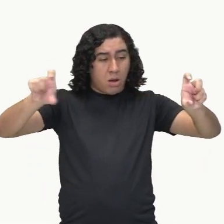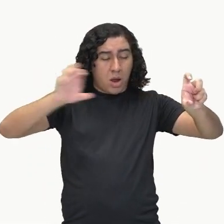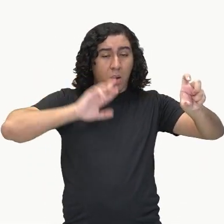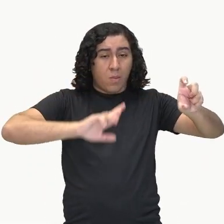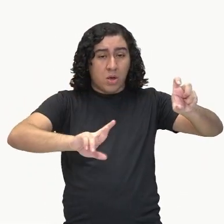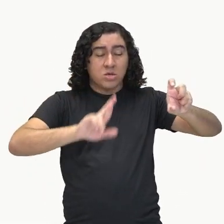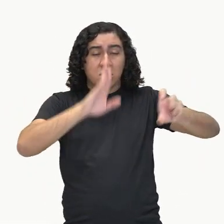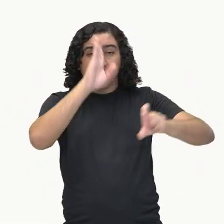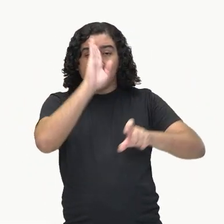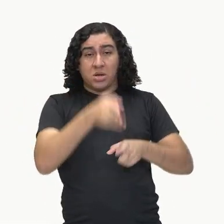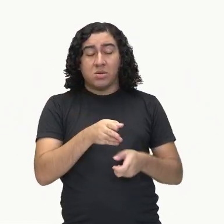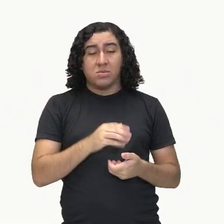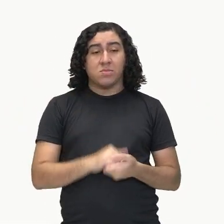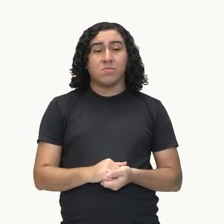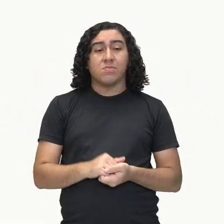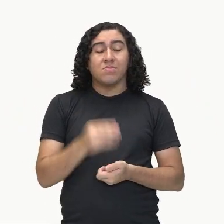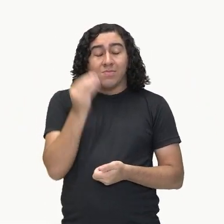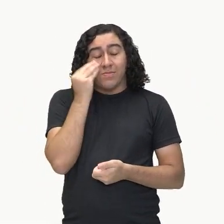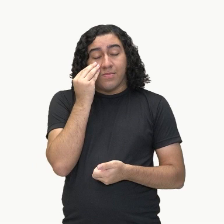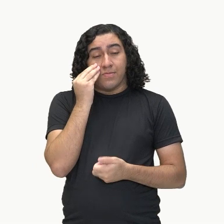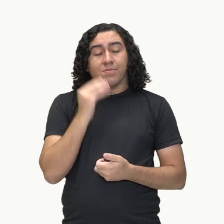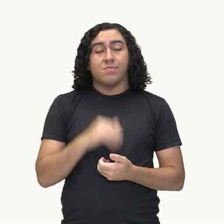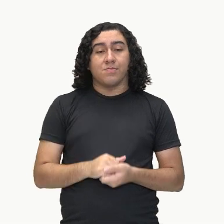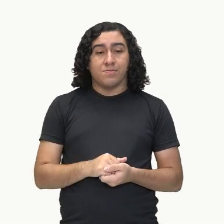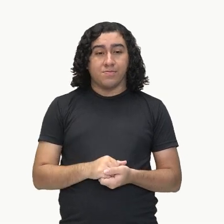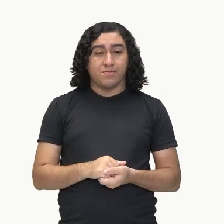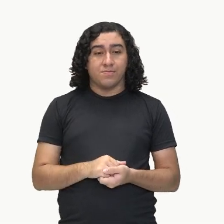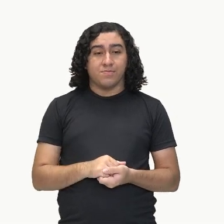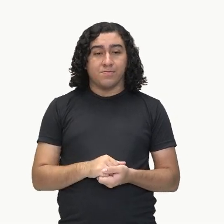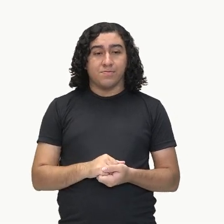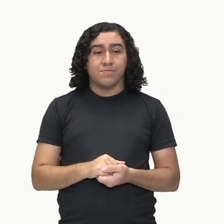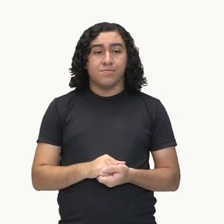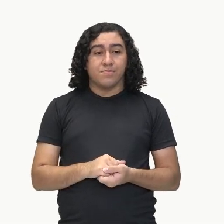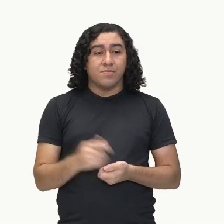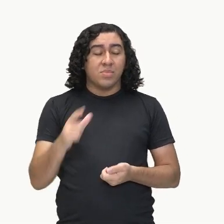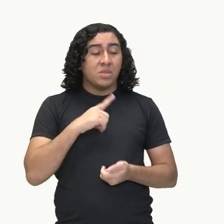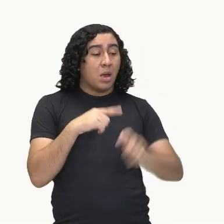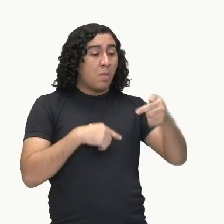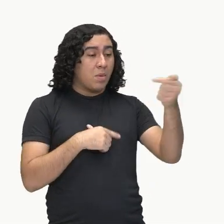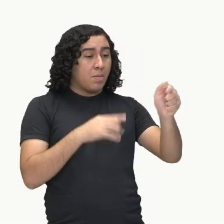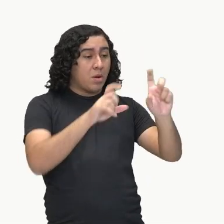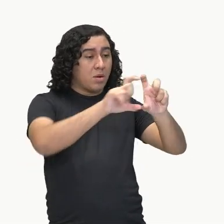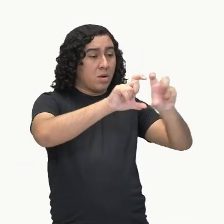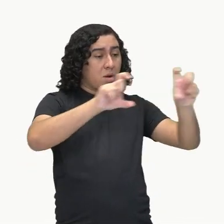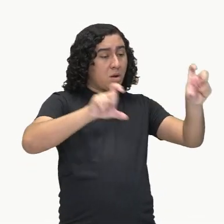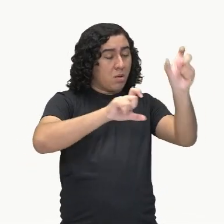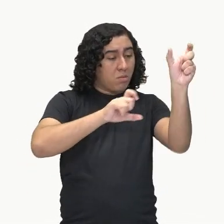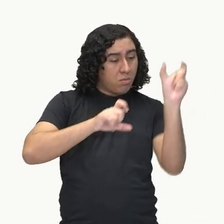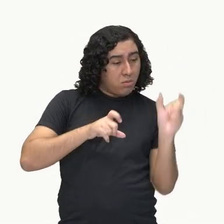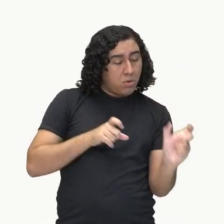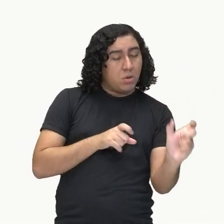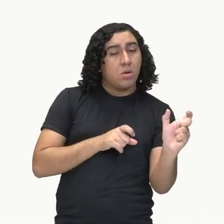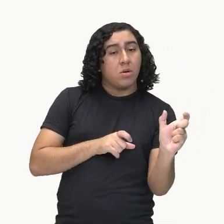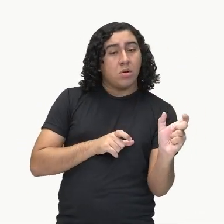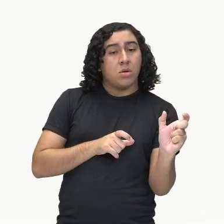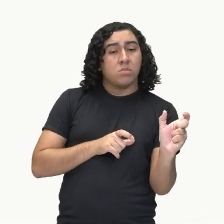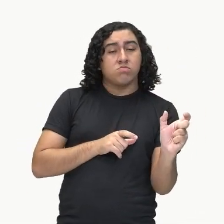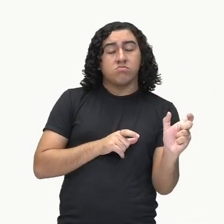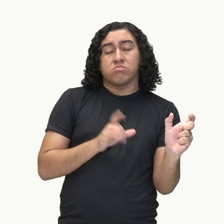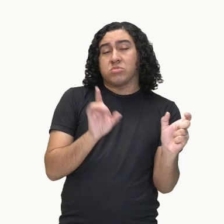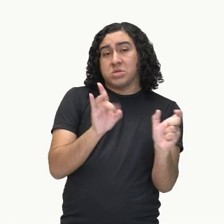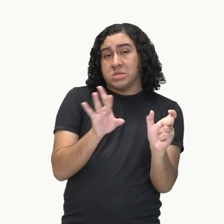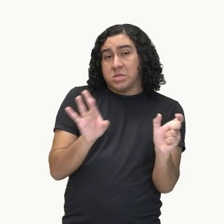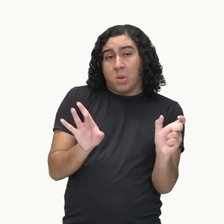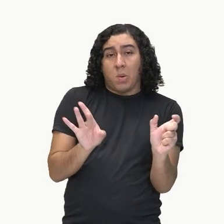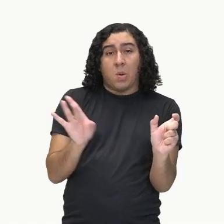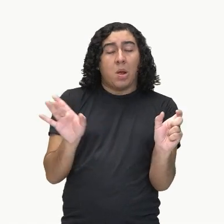seguinte: pegue o primeiro polinômio e faça a sua